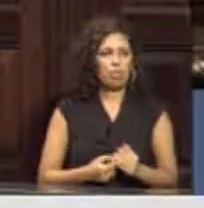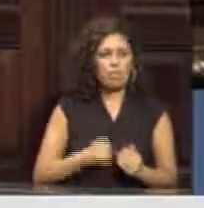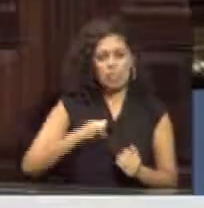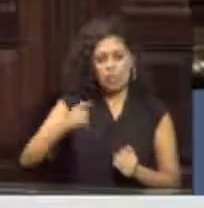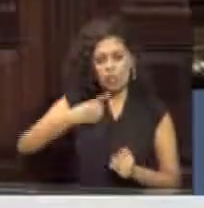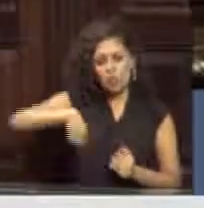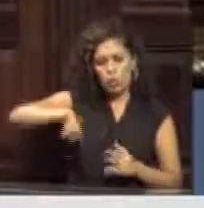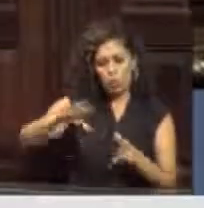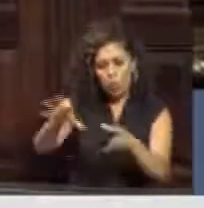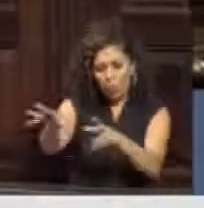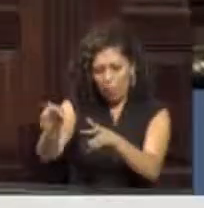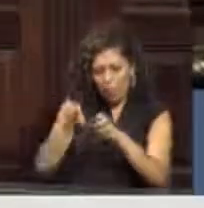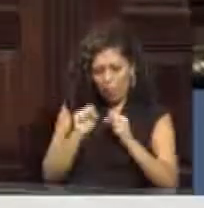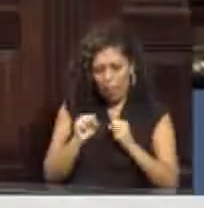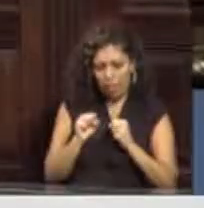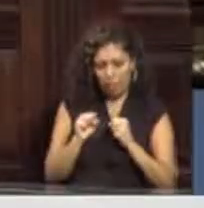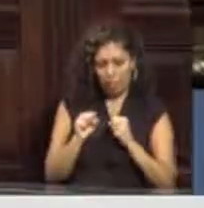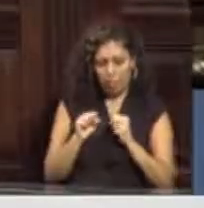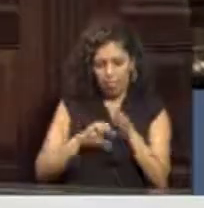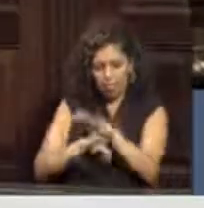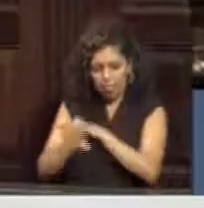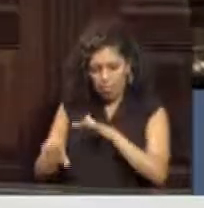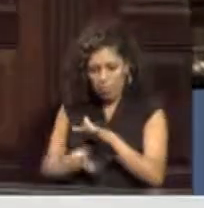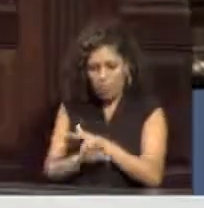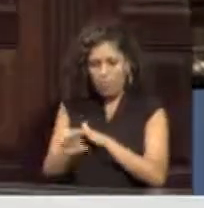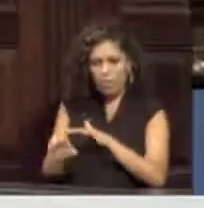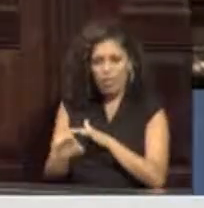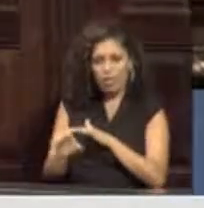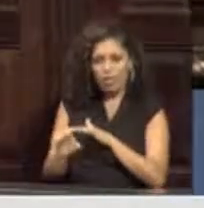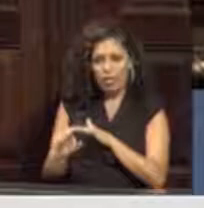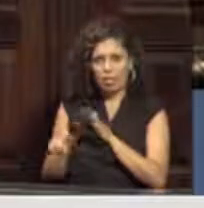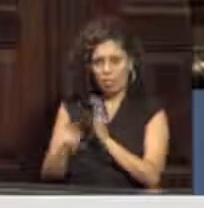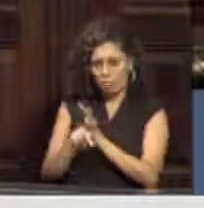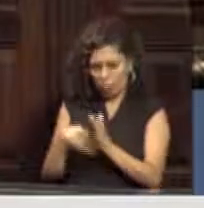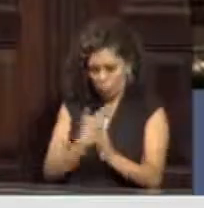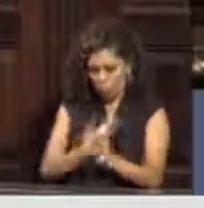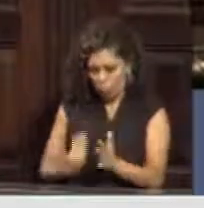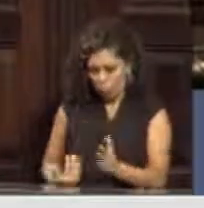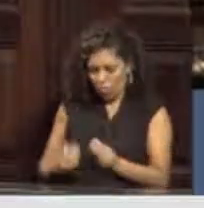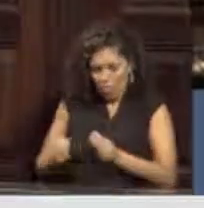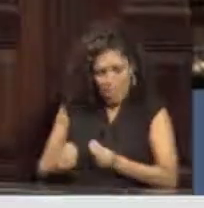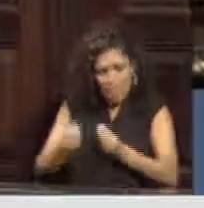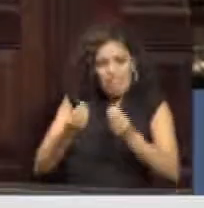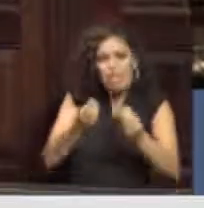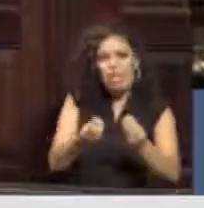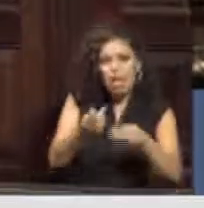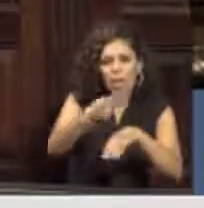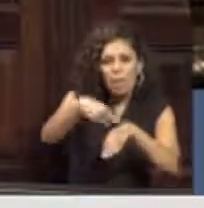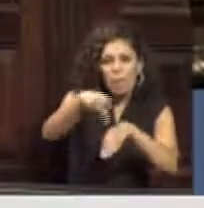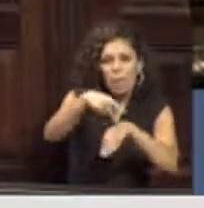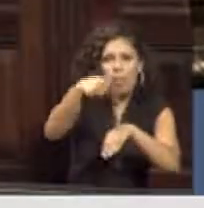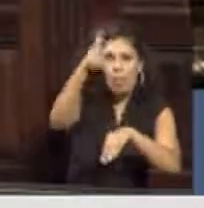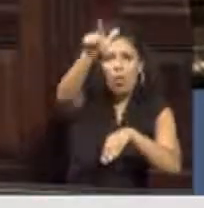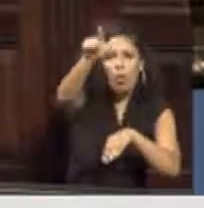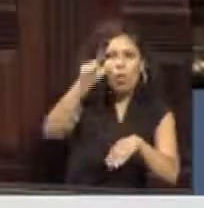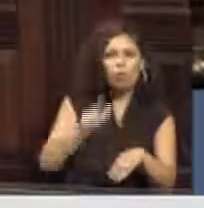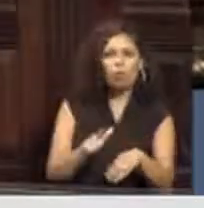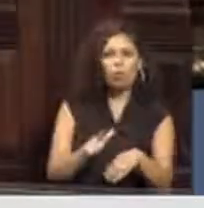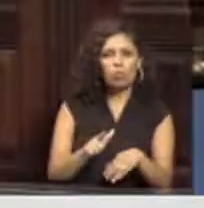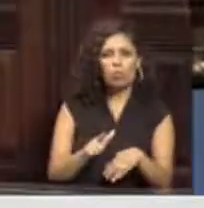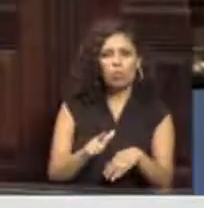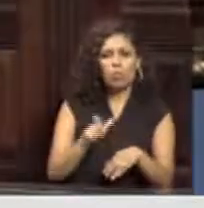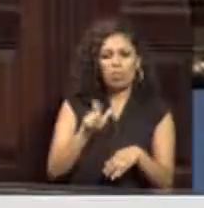esse grande capital para empresas internacionais seria ir contra